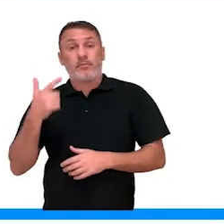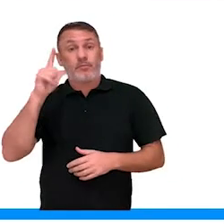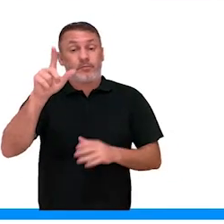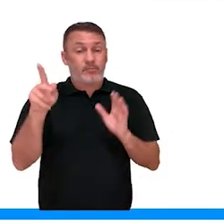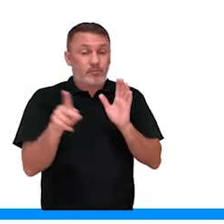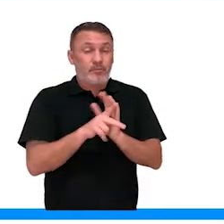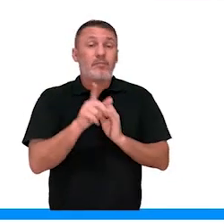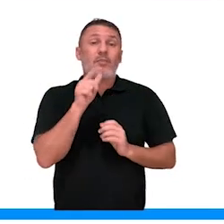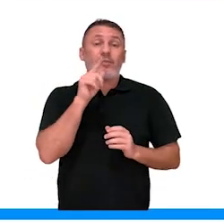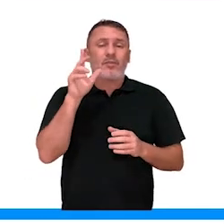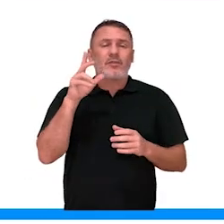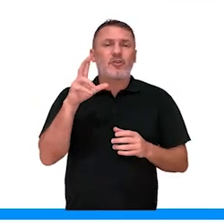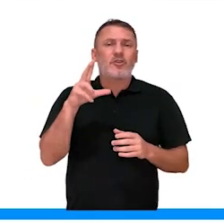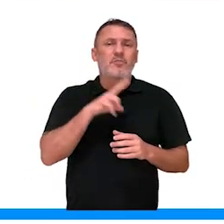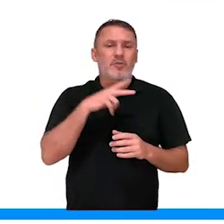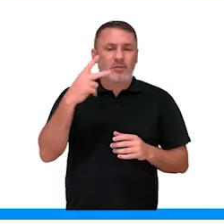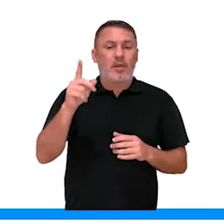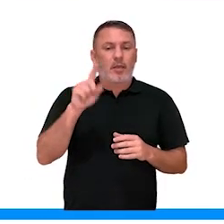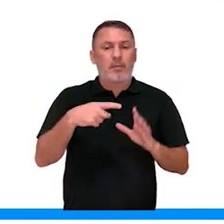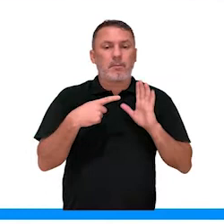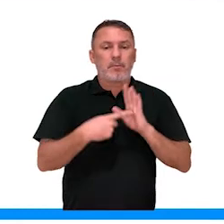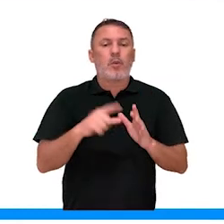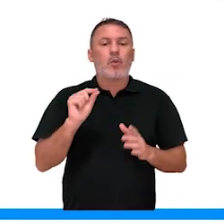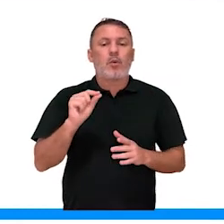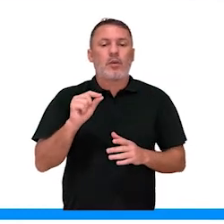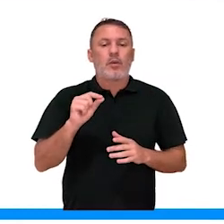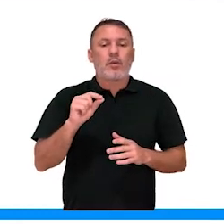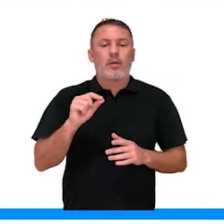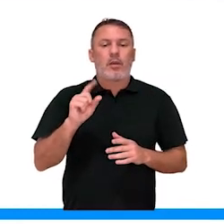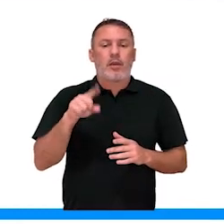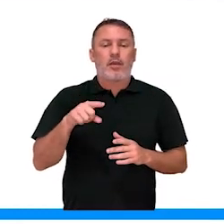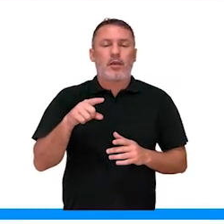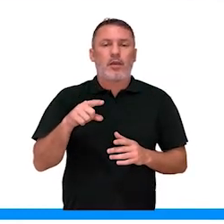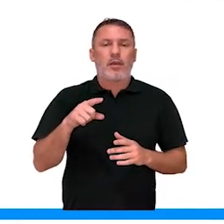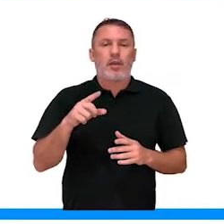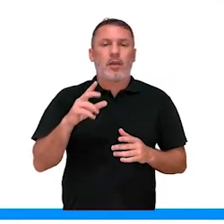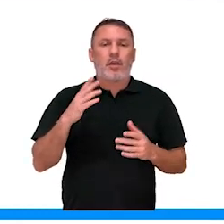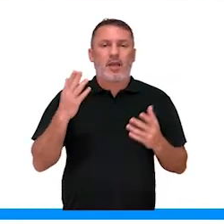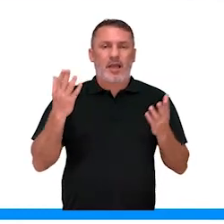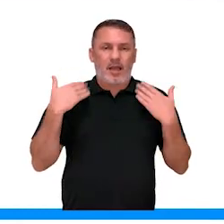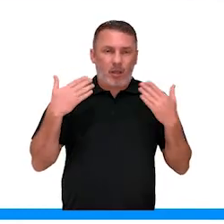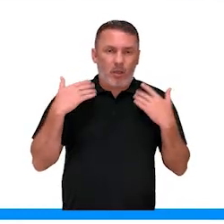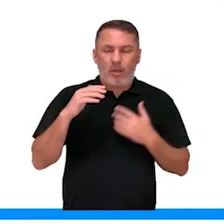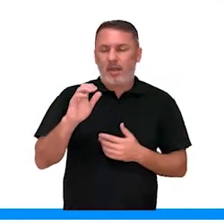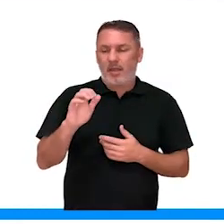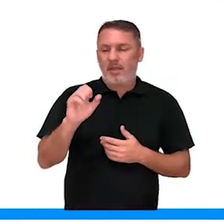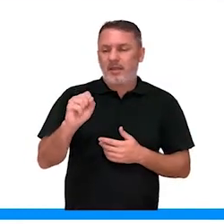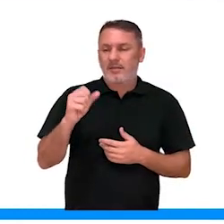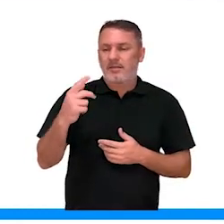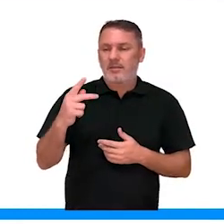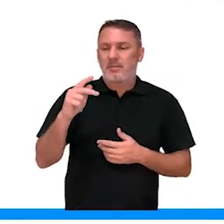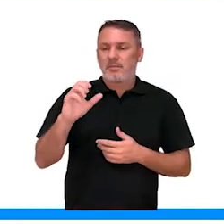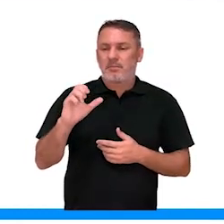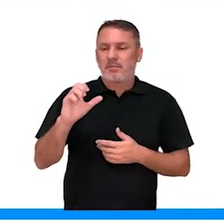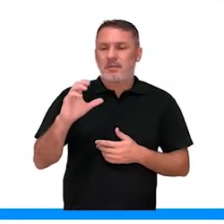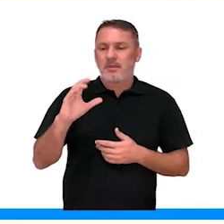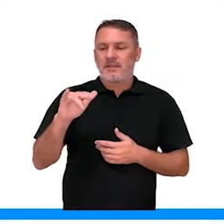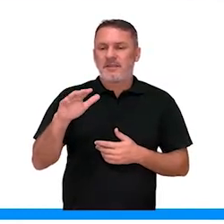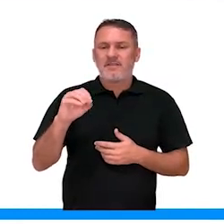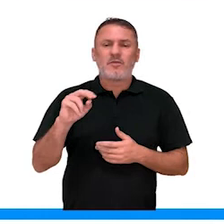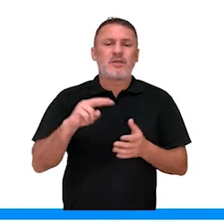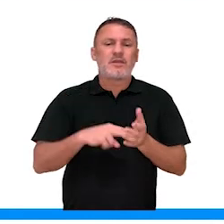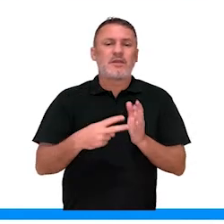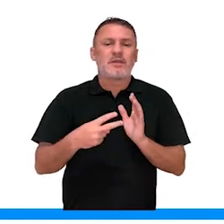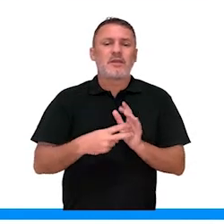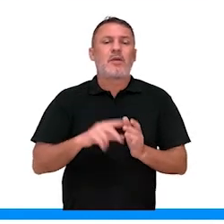Uma outra propriedade que a água tem é de apresentar um alto calor específico. O que significa essa